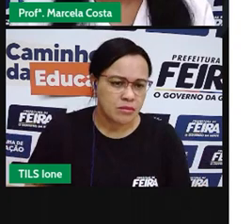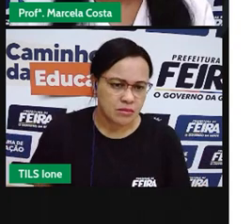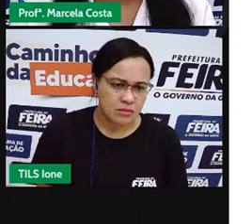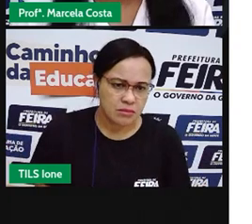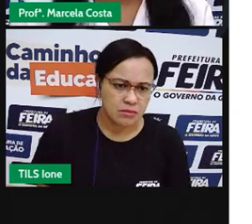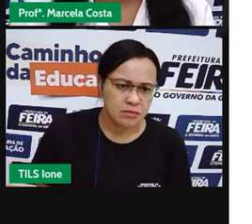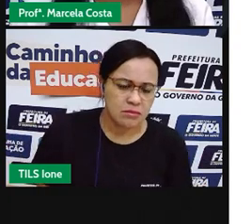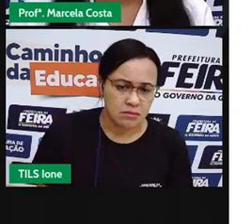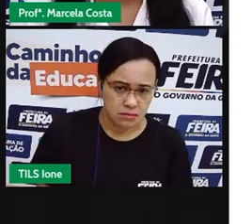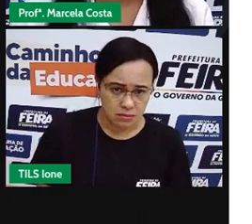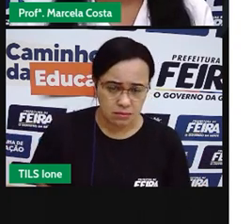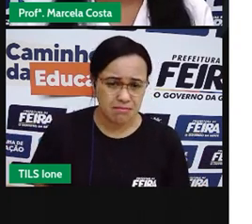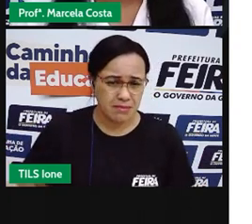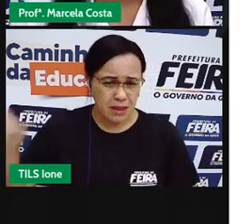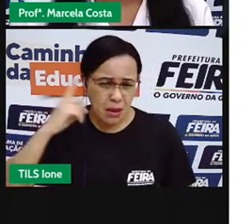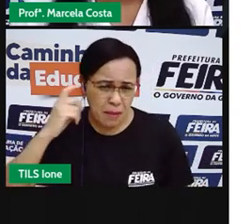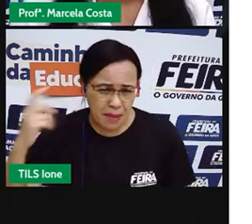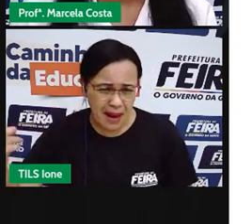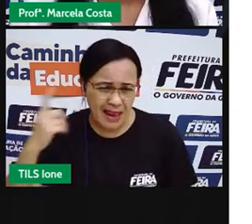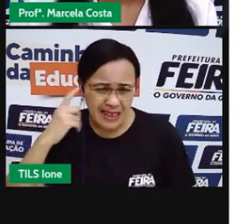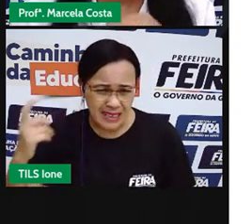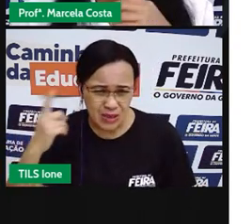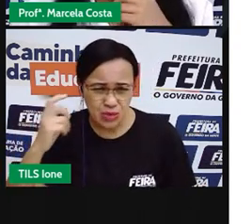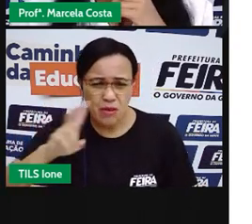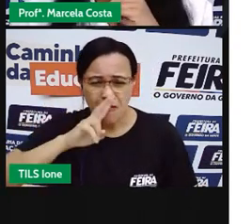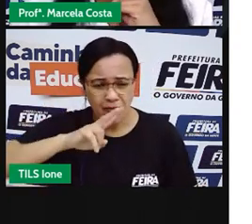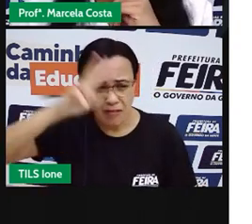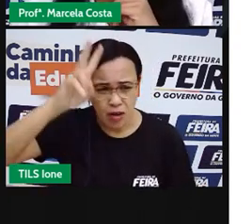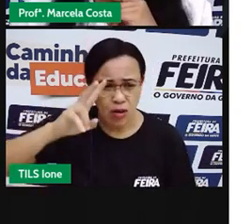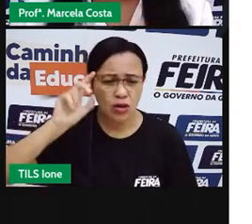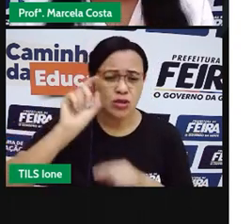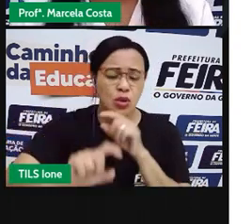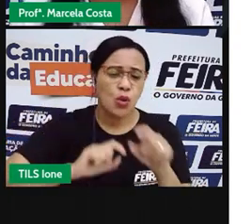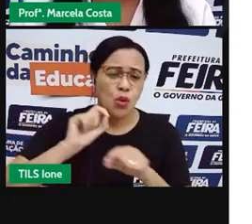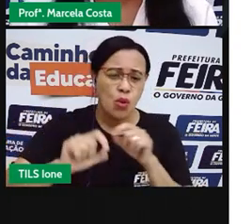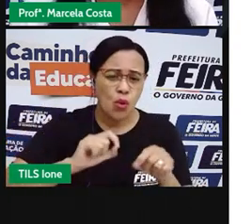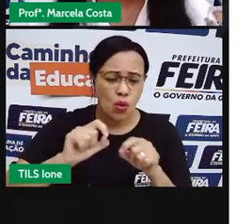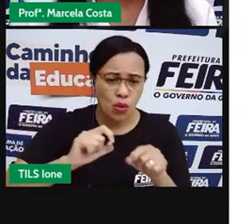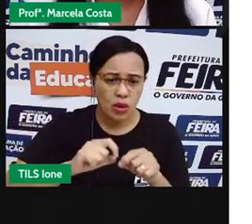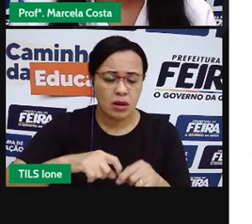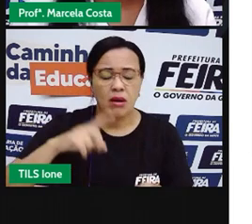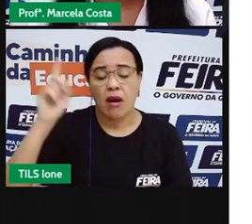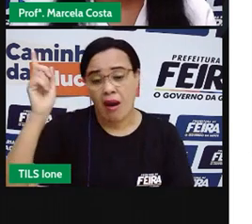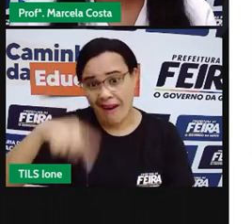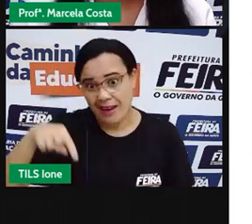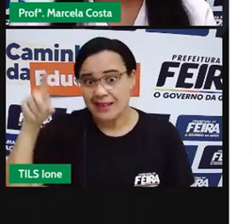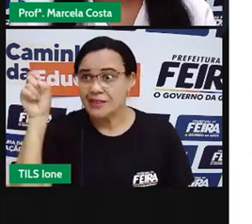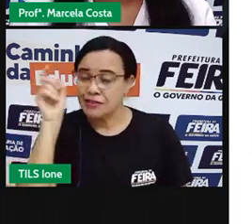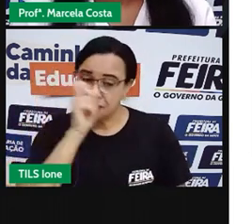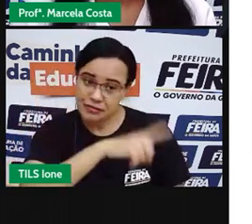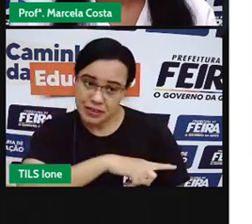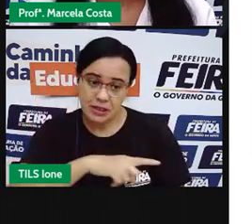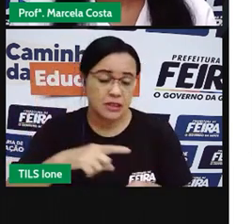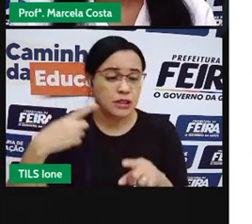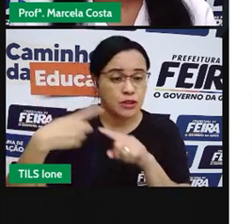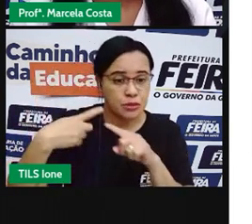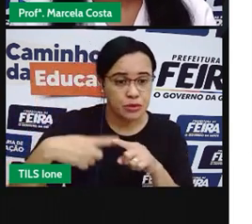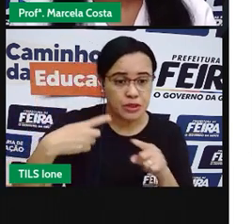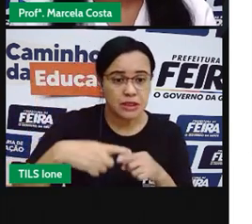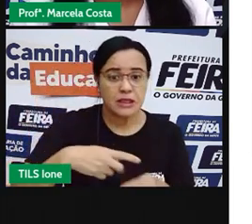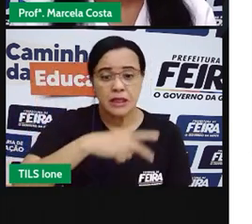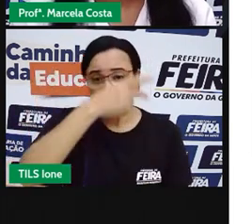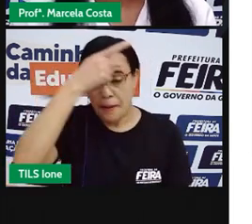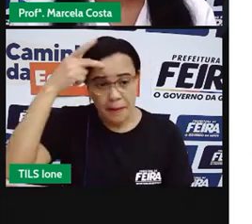A poluição sonora, ela incomoda tanto as pessoas quanto os